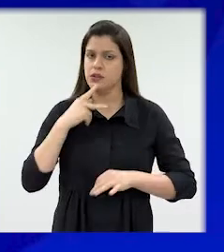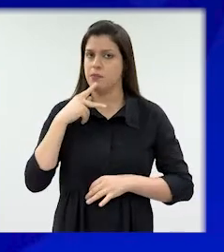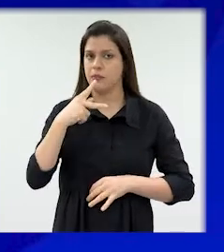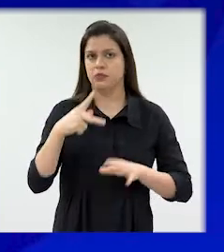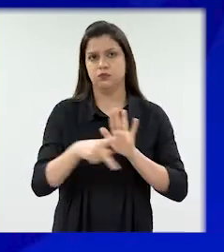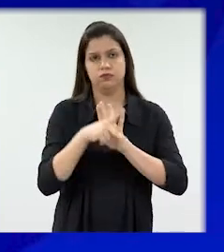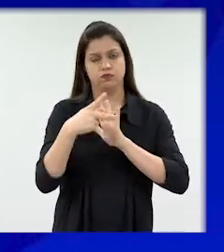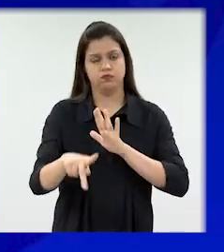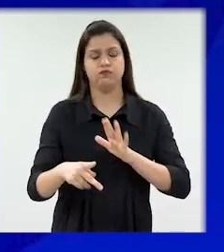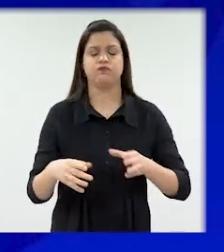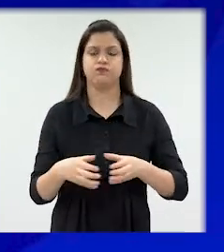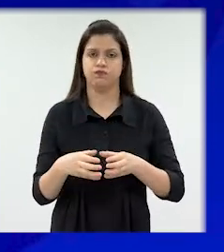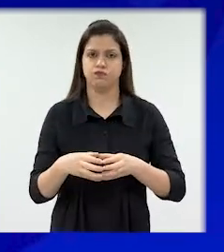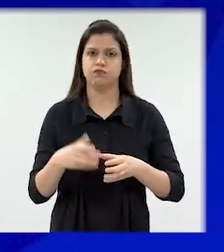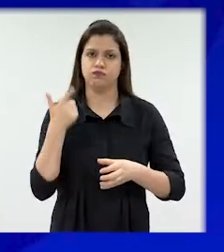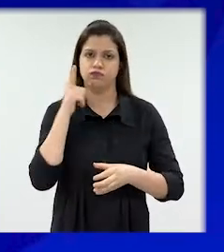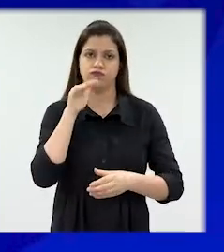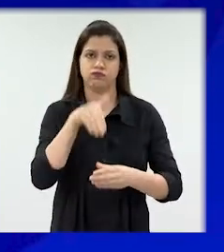eleitoral sem problema nenhum.